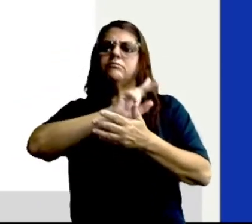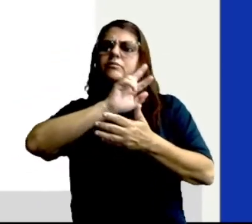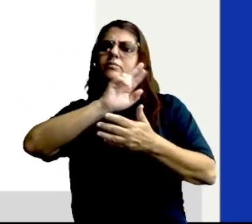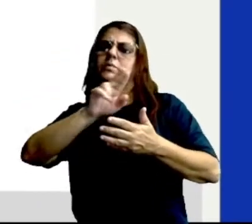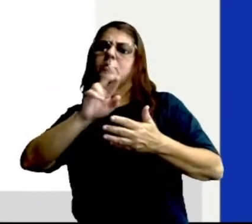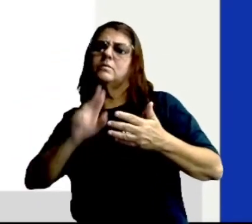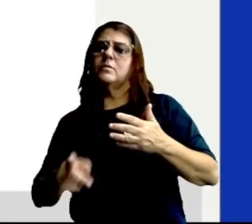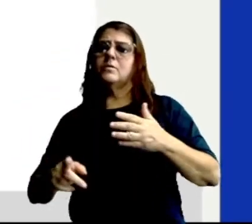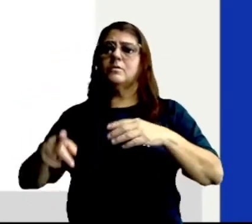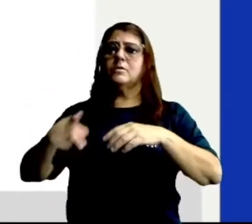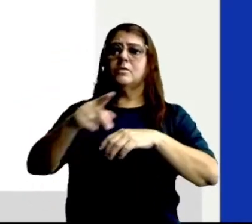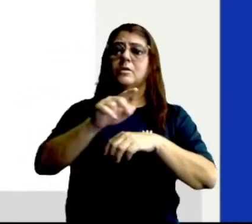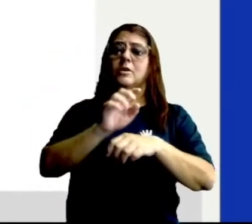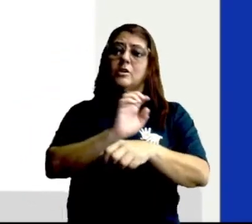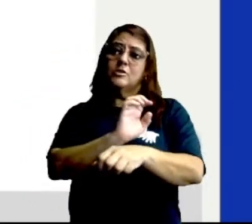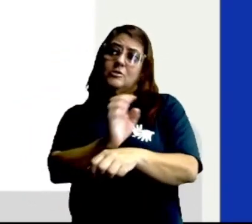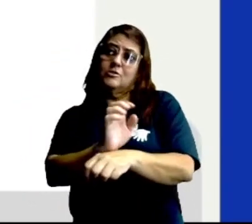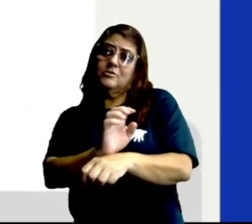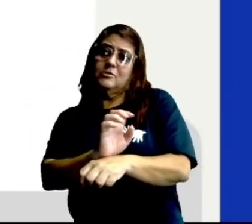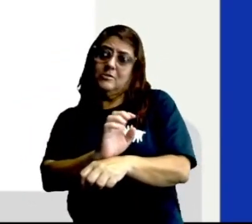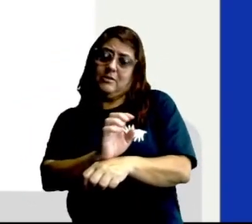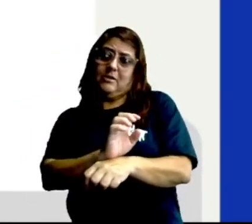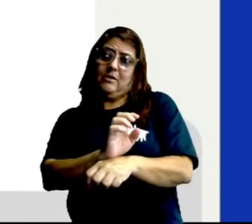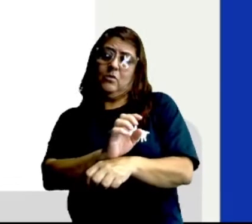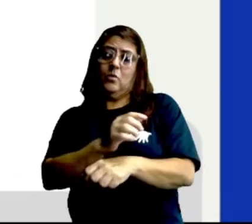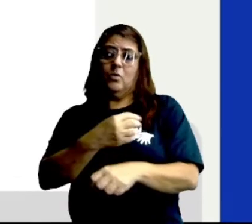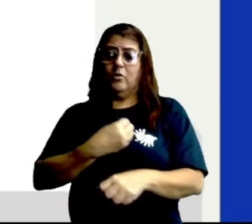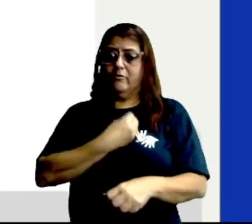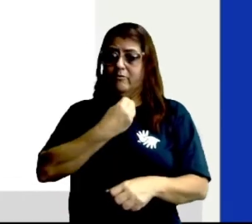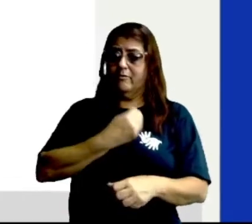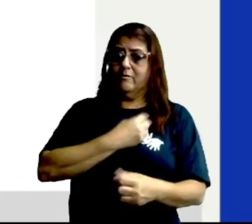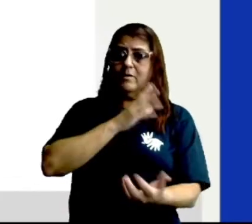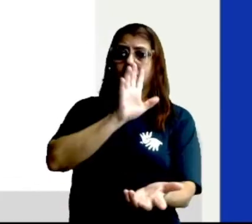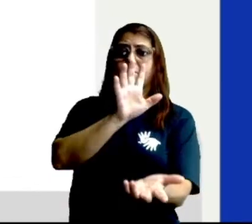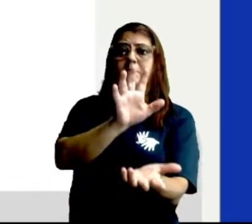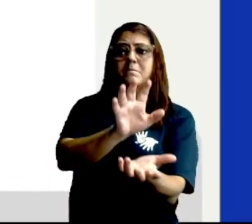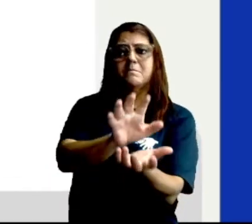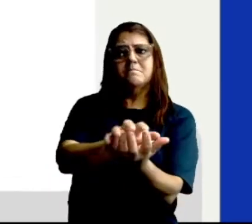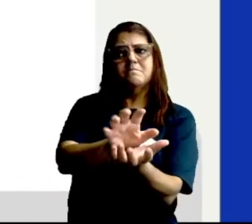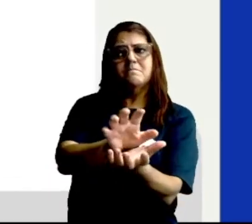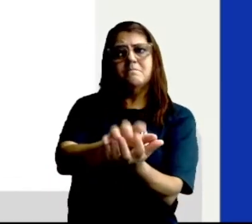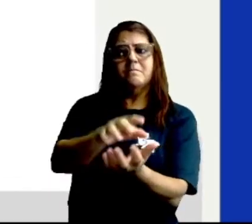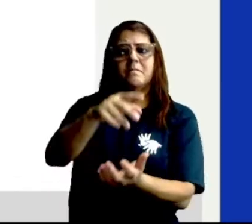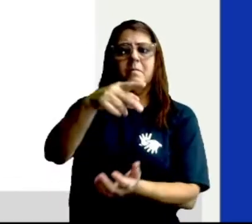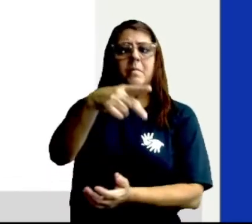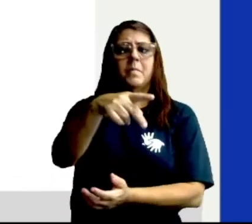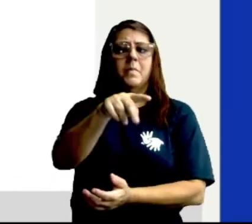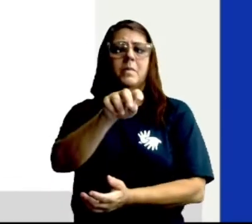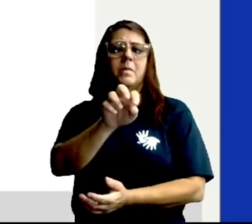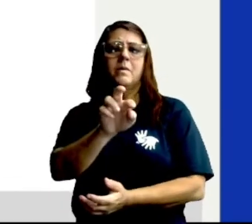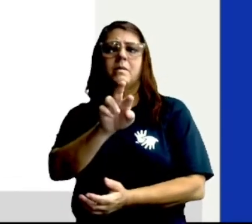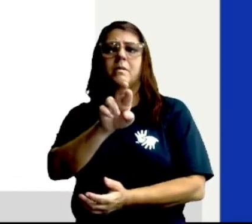estados e se eles o estado que a gente mora que é o estado de Pernambuco